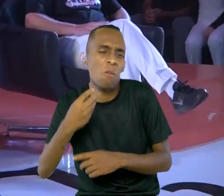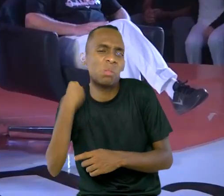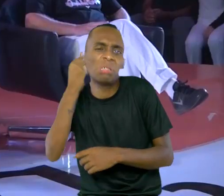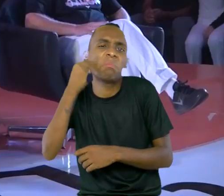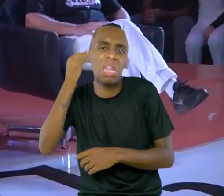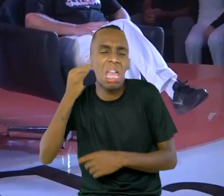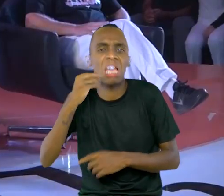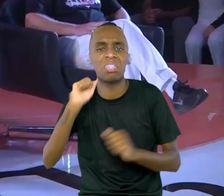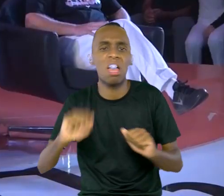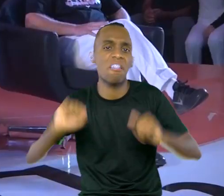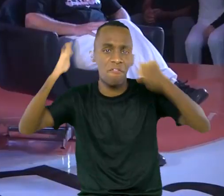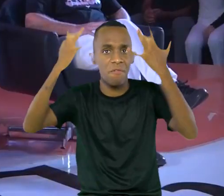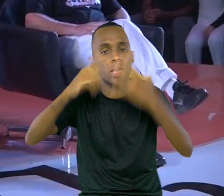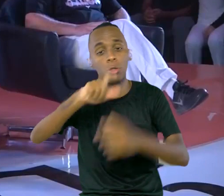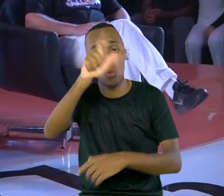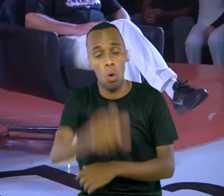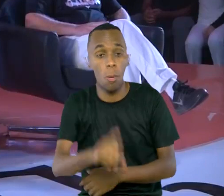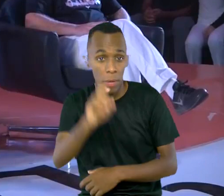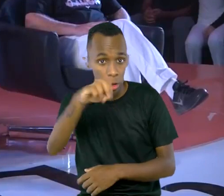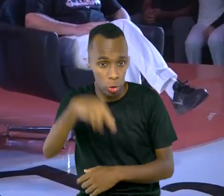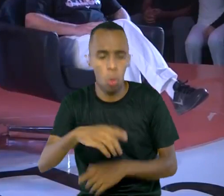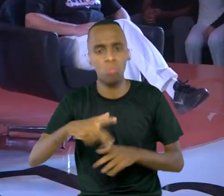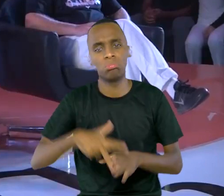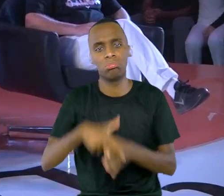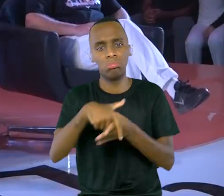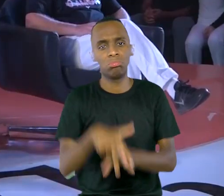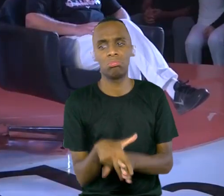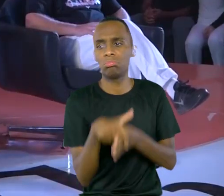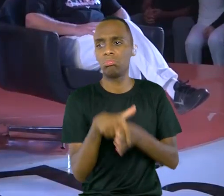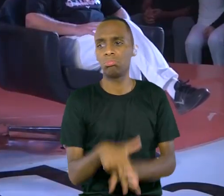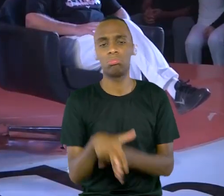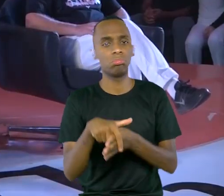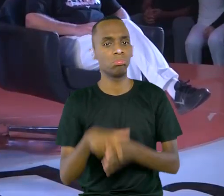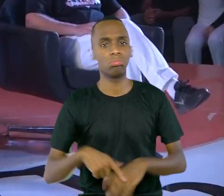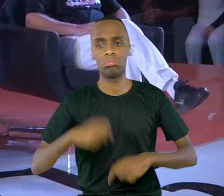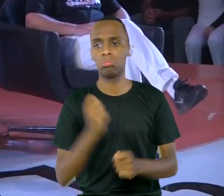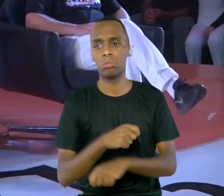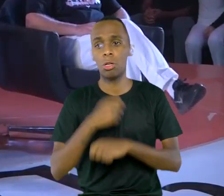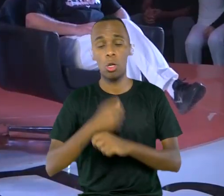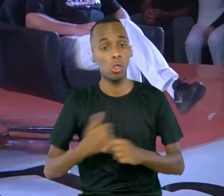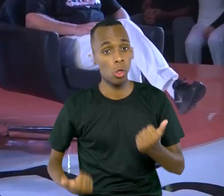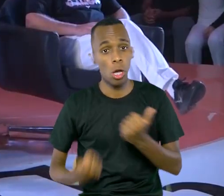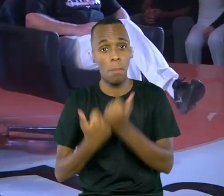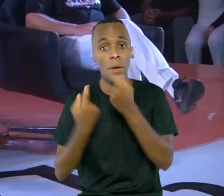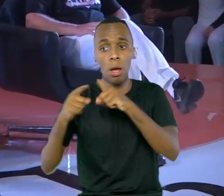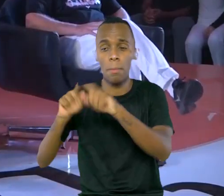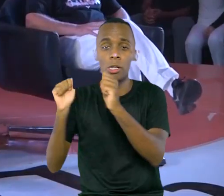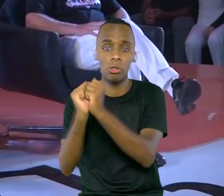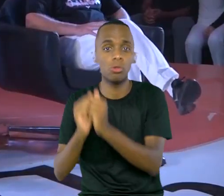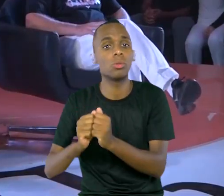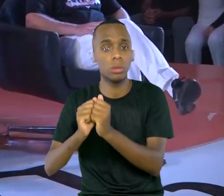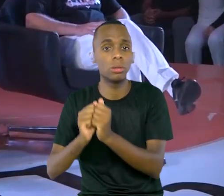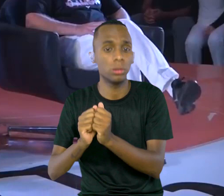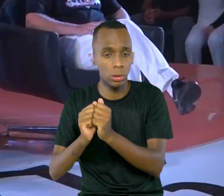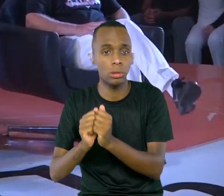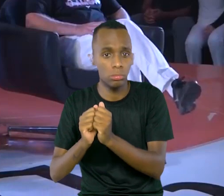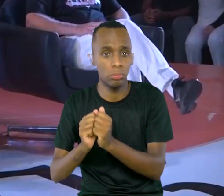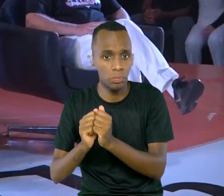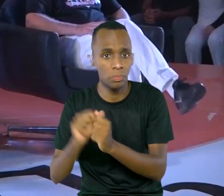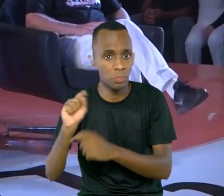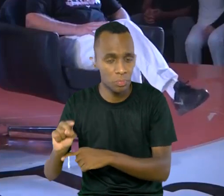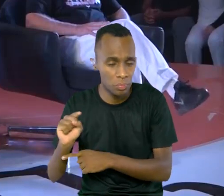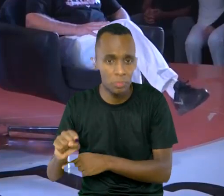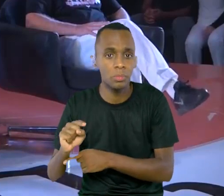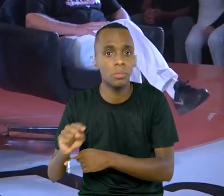aventura, em que um homem, Don Quixote, no seu cavalo Rocinante, com um ajudante chamado